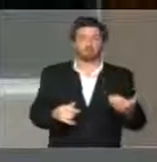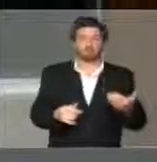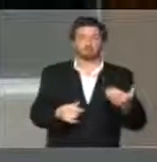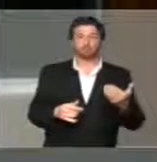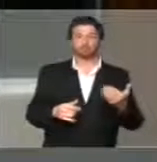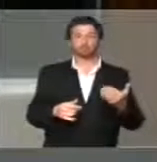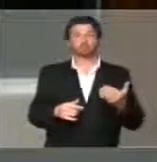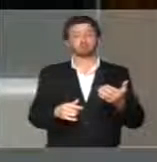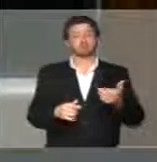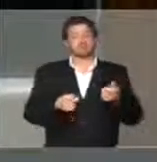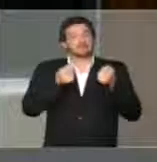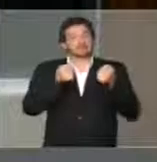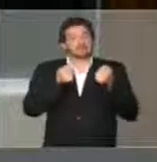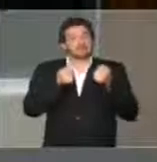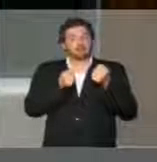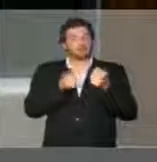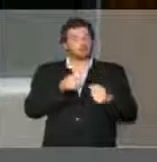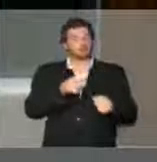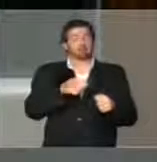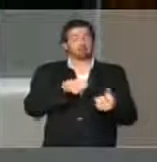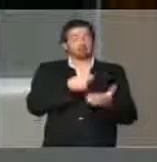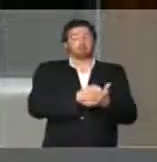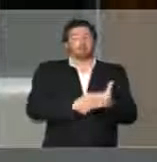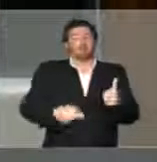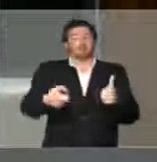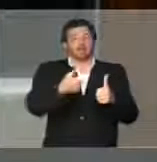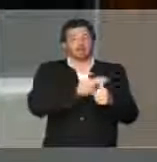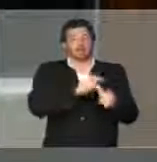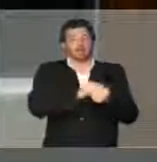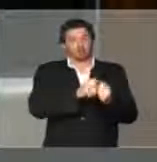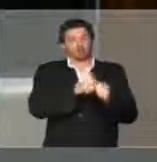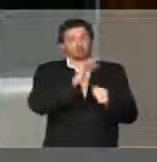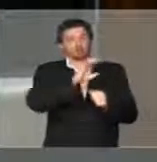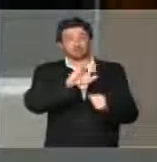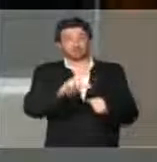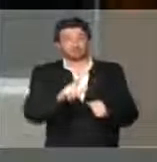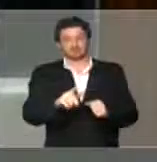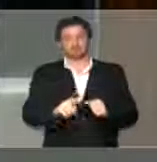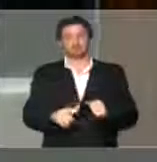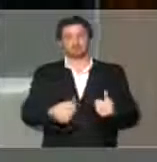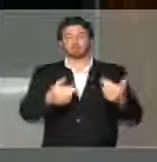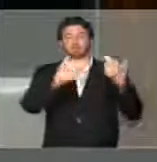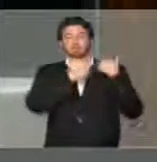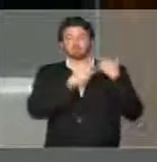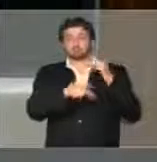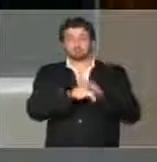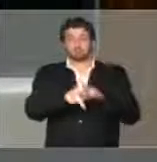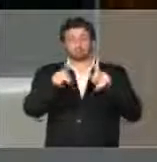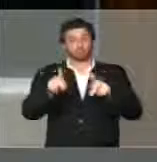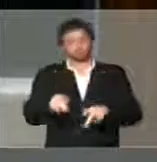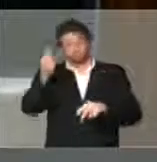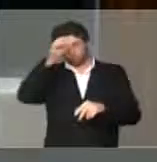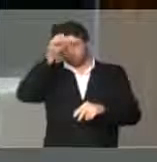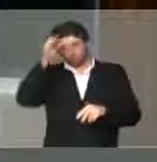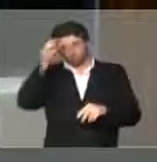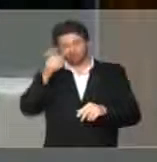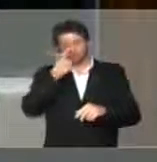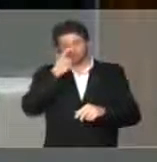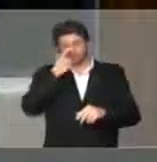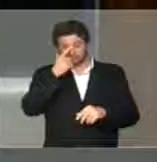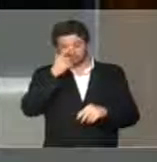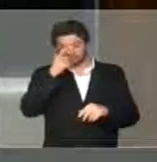de tentar cobrir o rombo do ajuste fiscal na costa do cidadão, do consumidor de energia elétrica